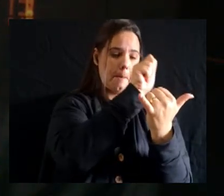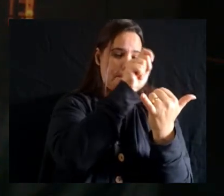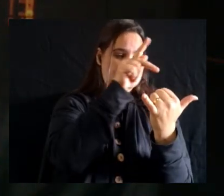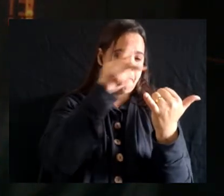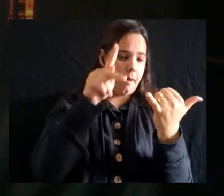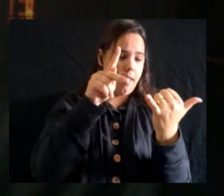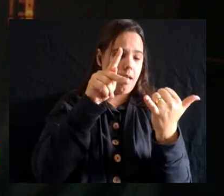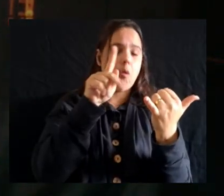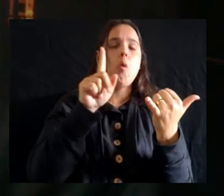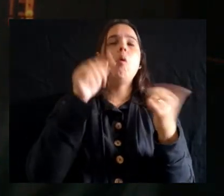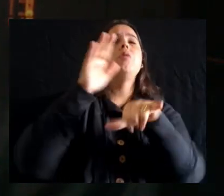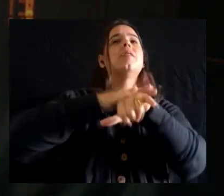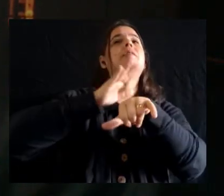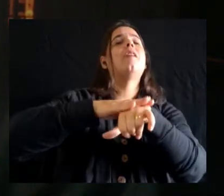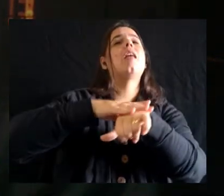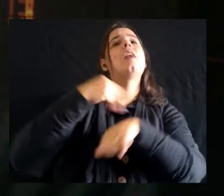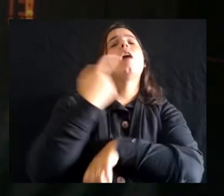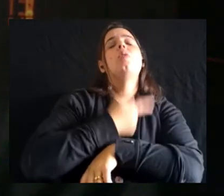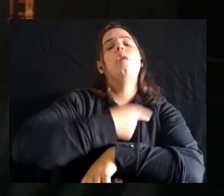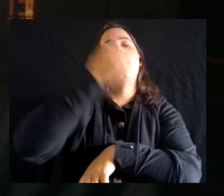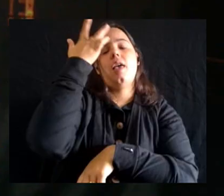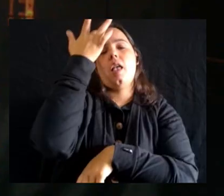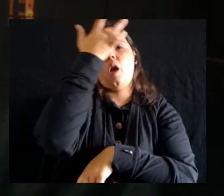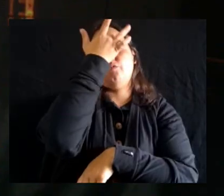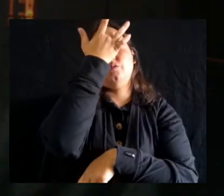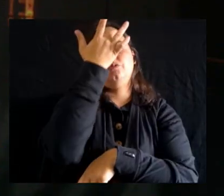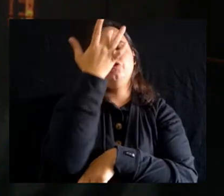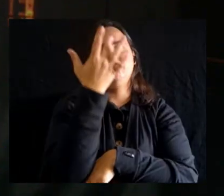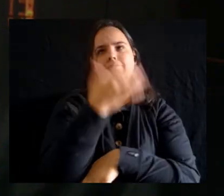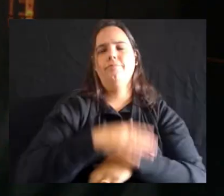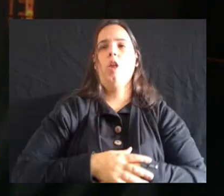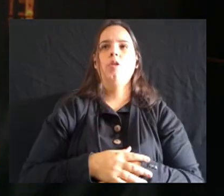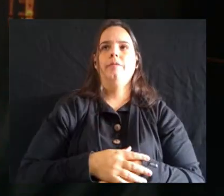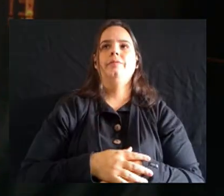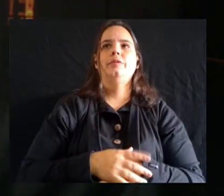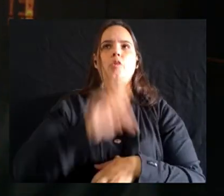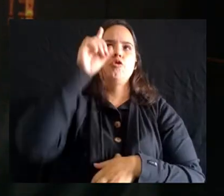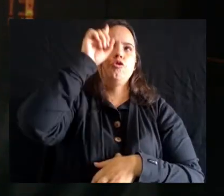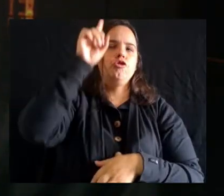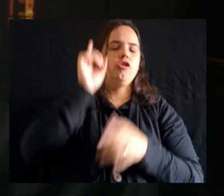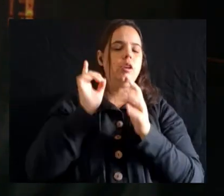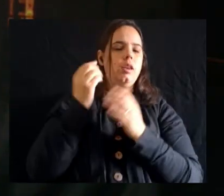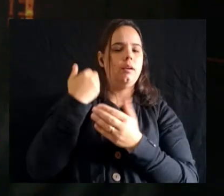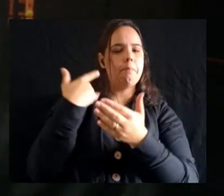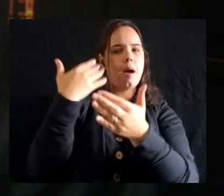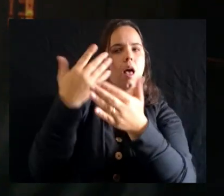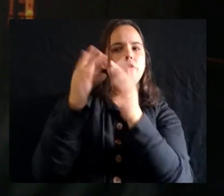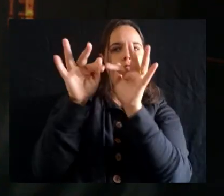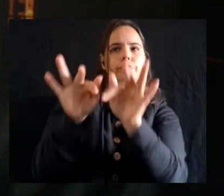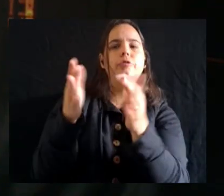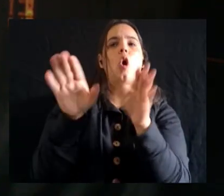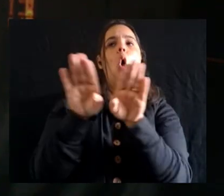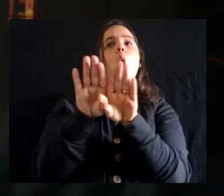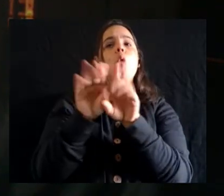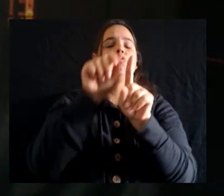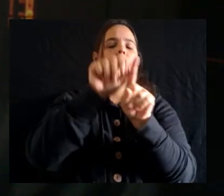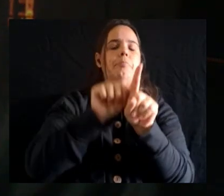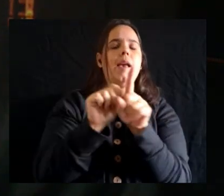saúde mental, de repente no final do dia, no final de uma semana, no final de um mês, né, quando a